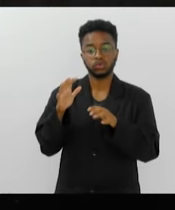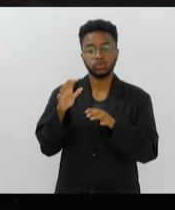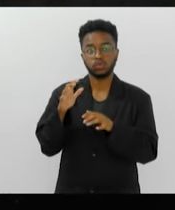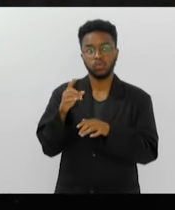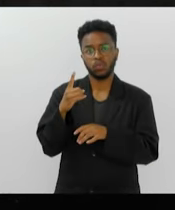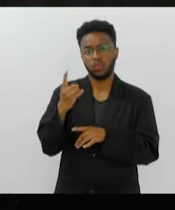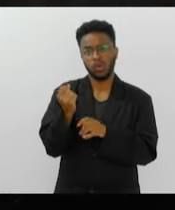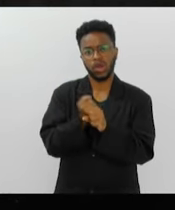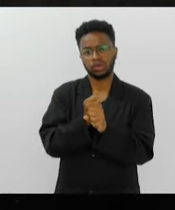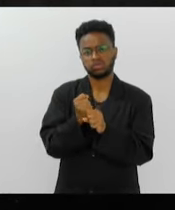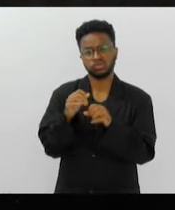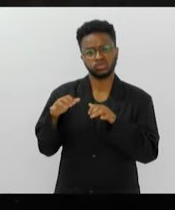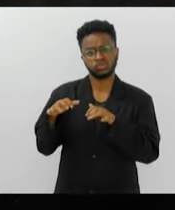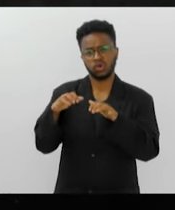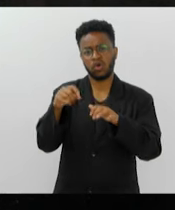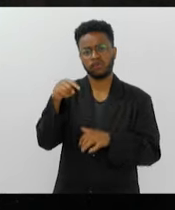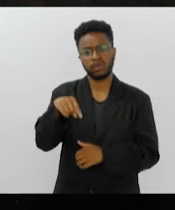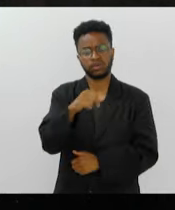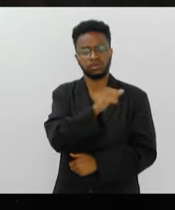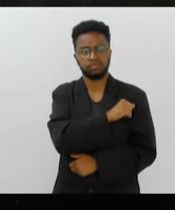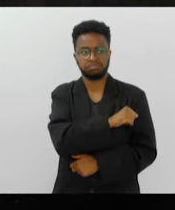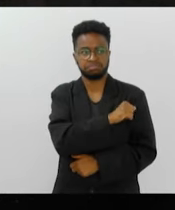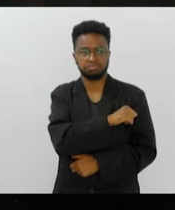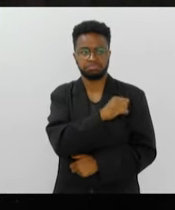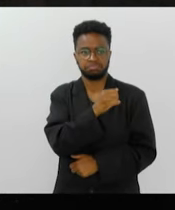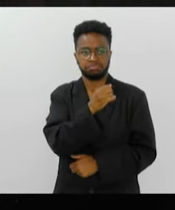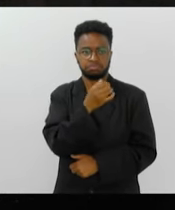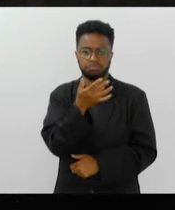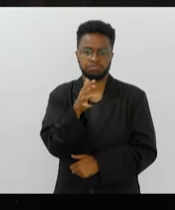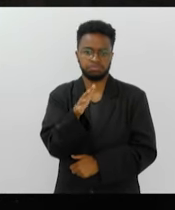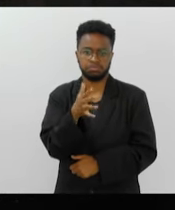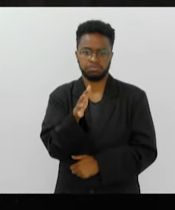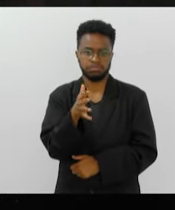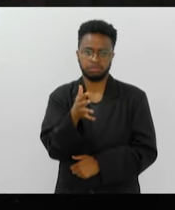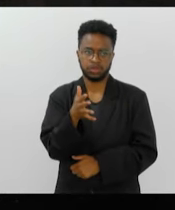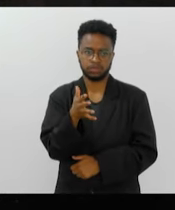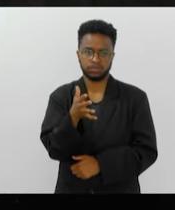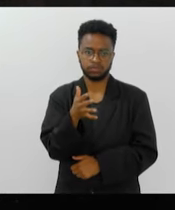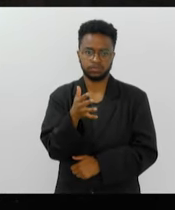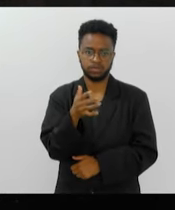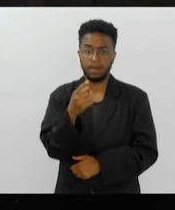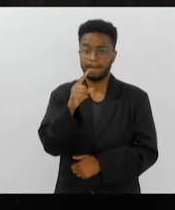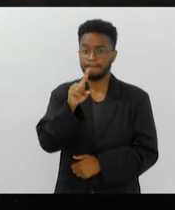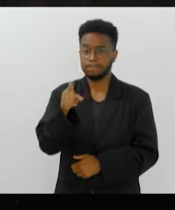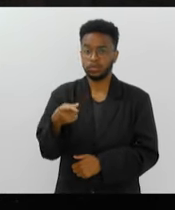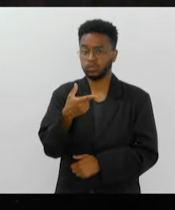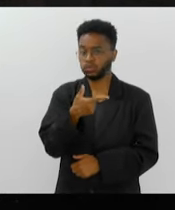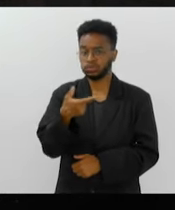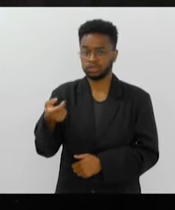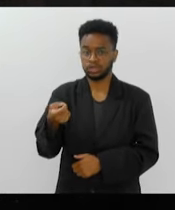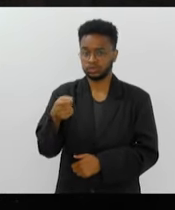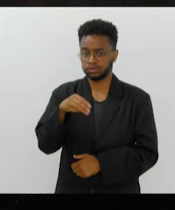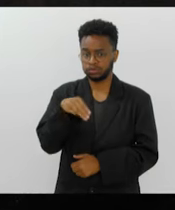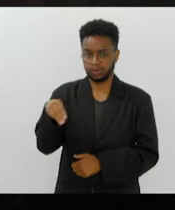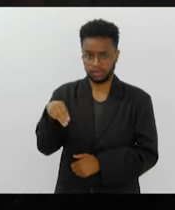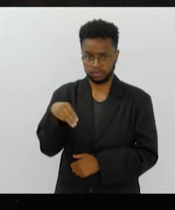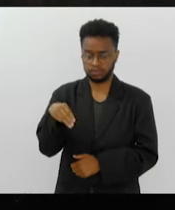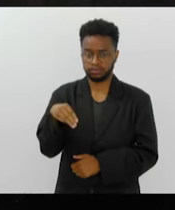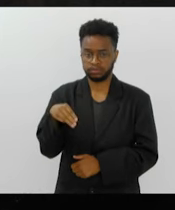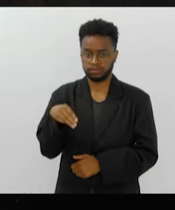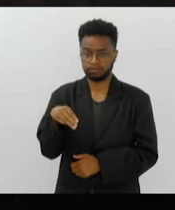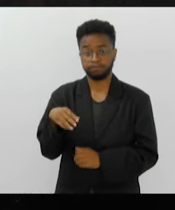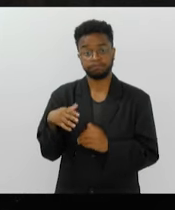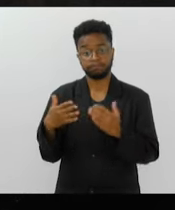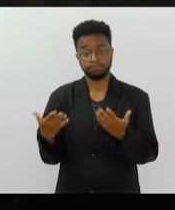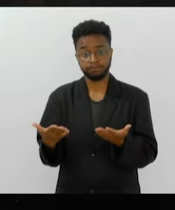anual aqui na cidade do Rio de Janeiro fosse 10000 MM